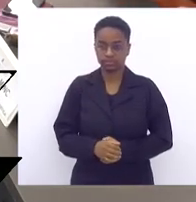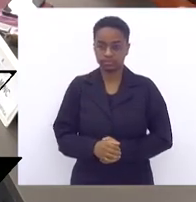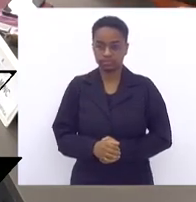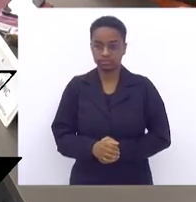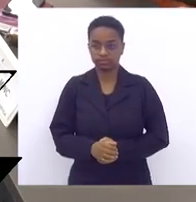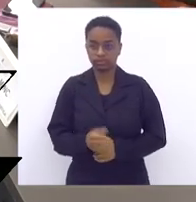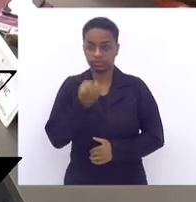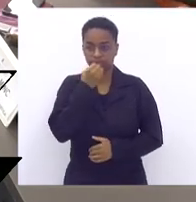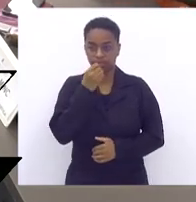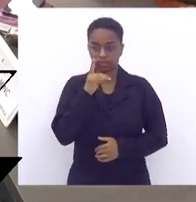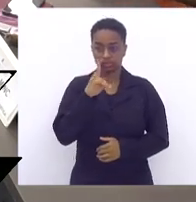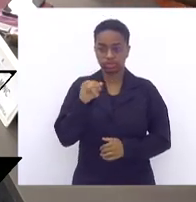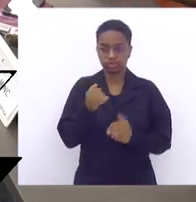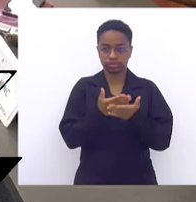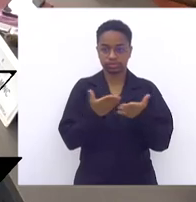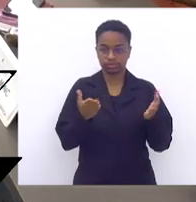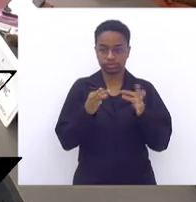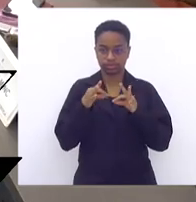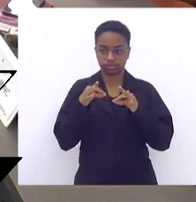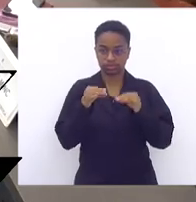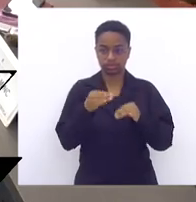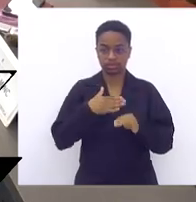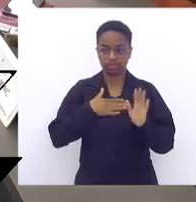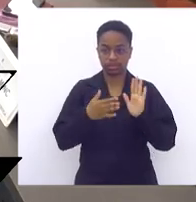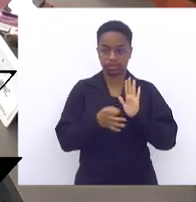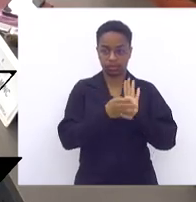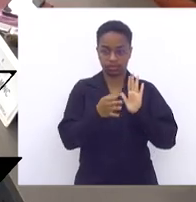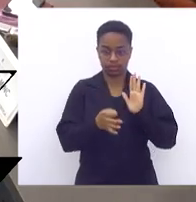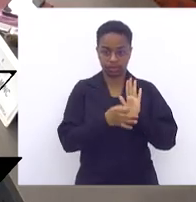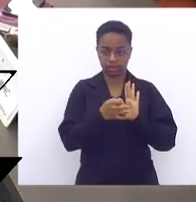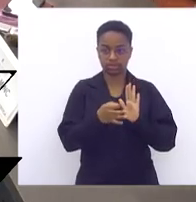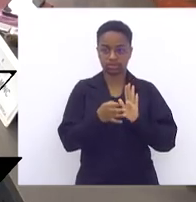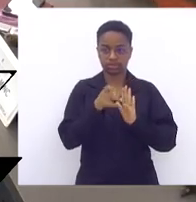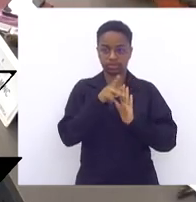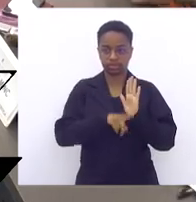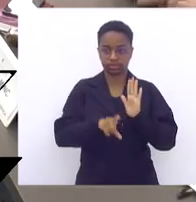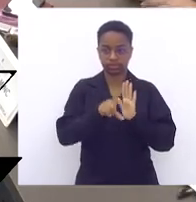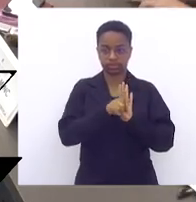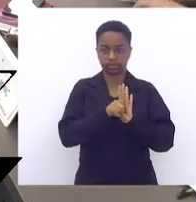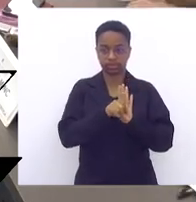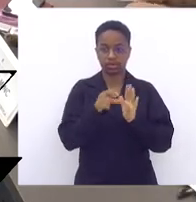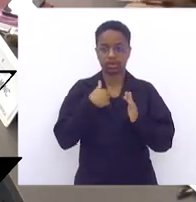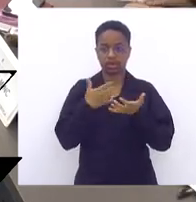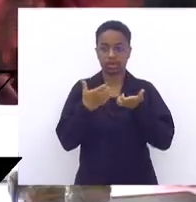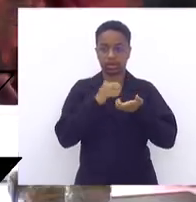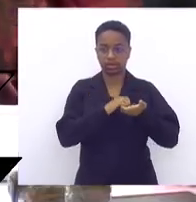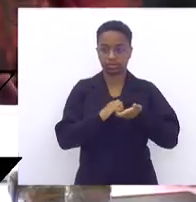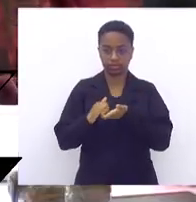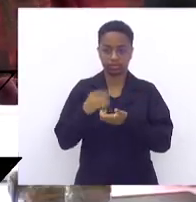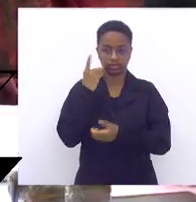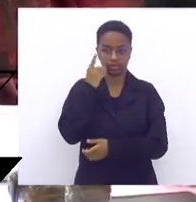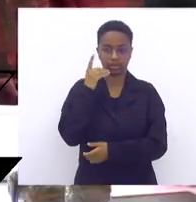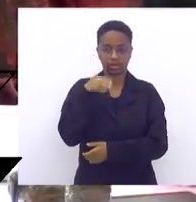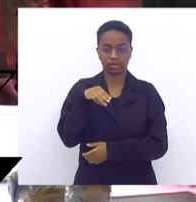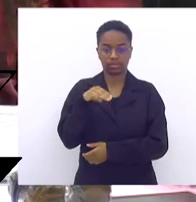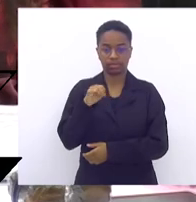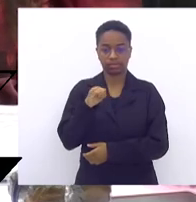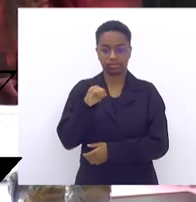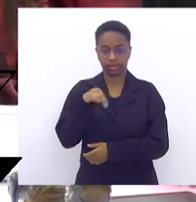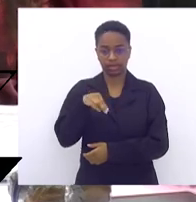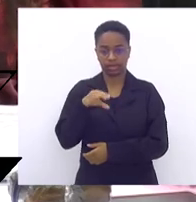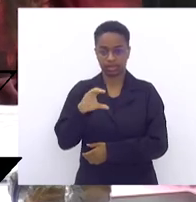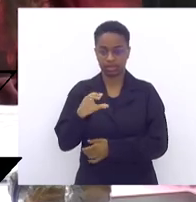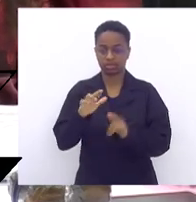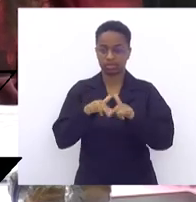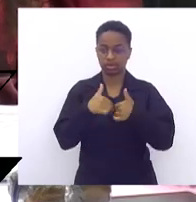Bom dia a todos. Presidente, meu parecer para esse projeto, eu queria saudar o deputado Carlos Mink pela